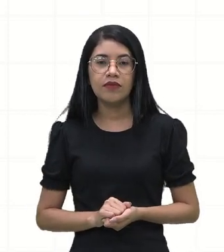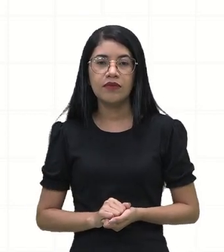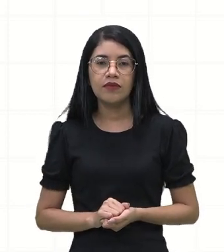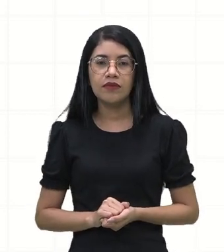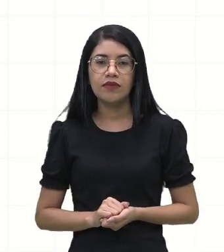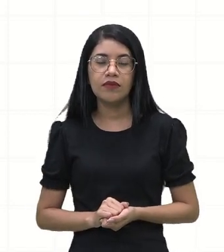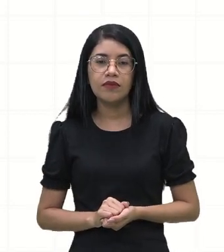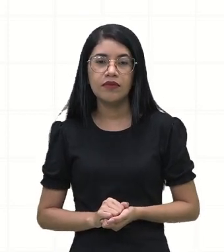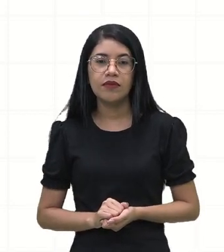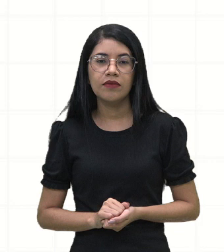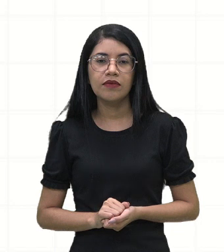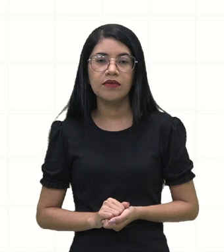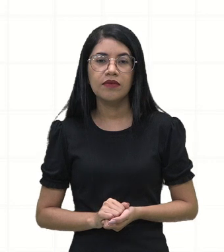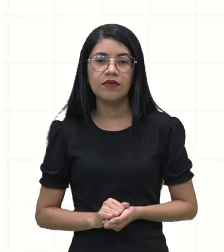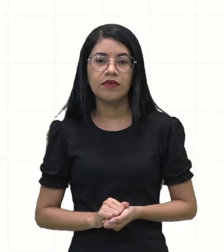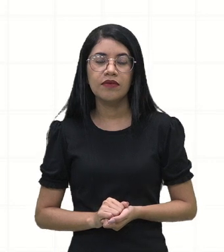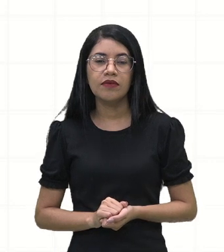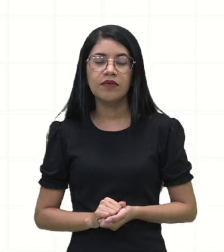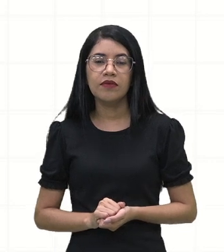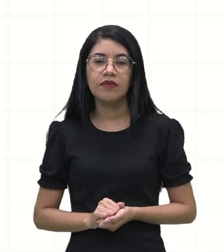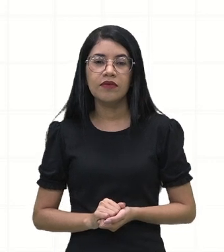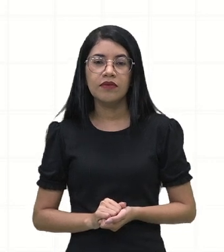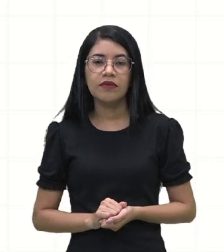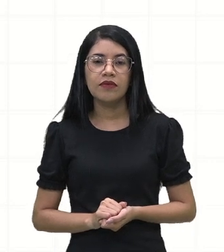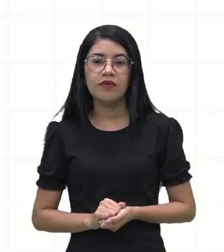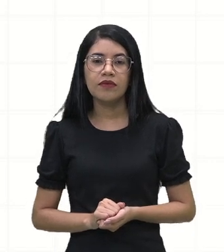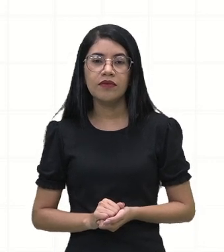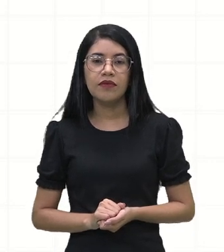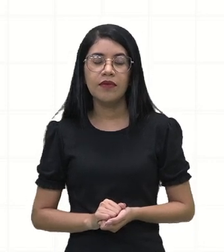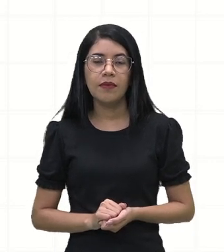3,14, que nós já sabemos desse valor.